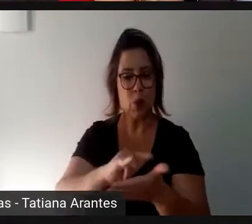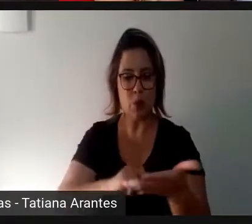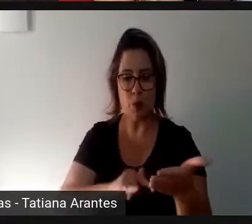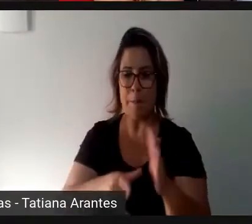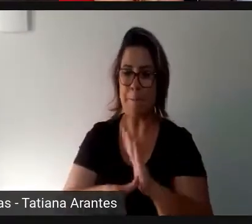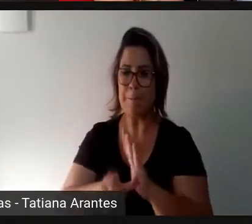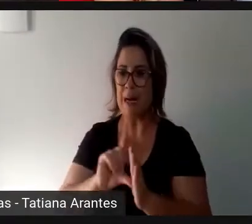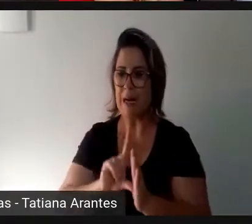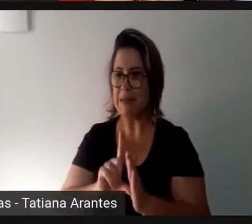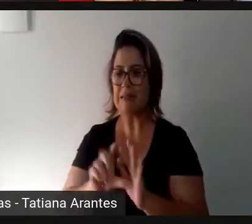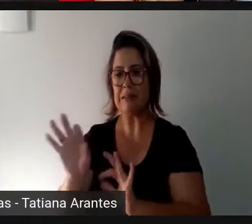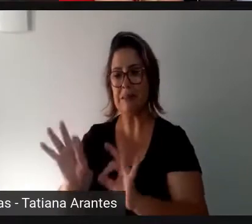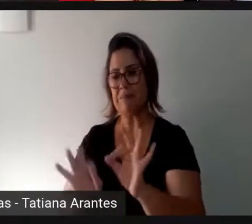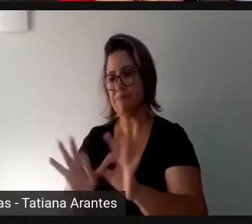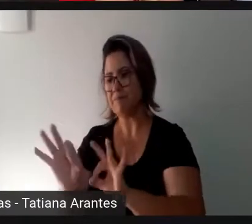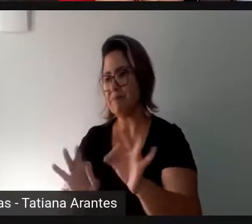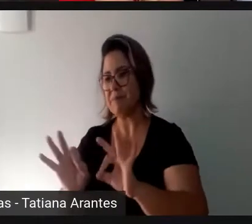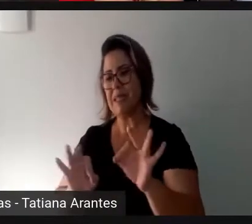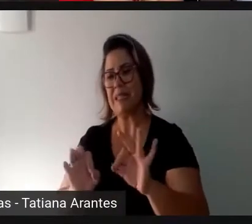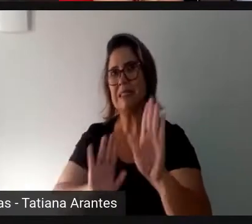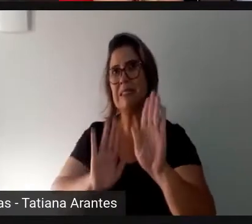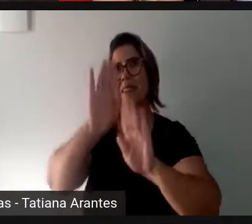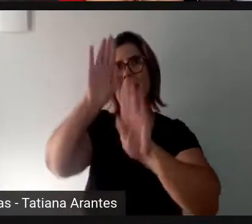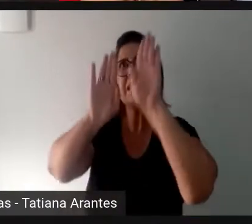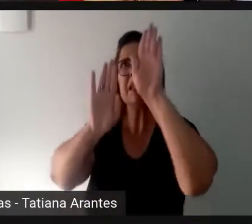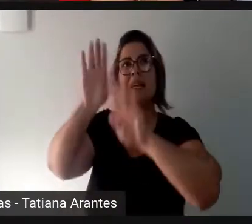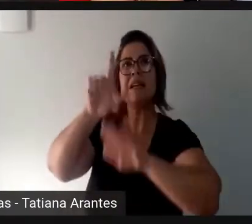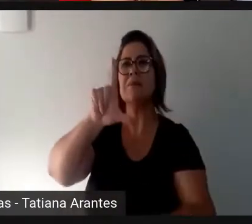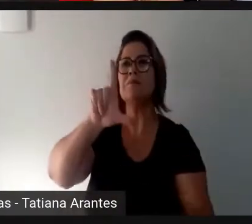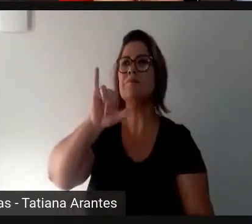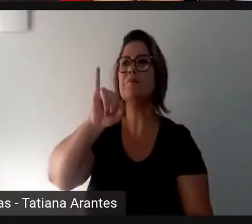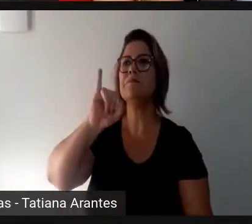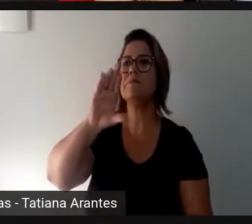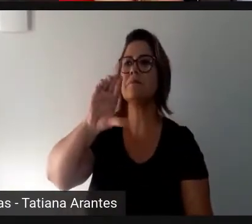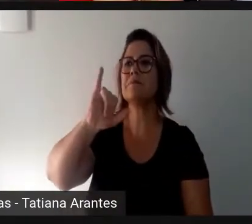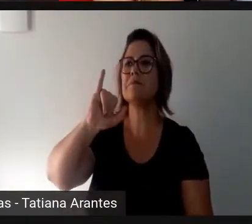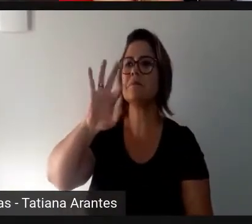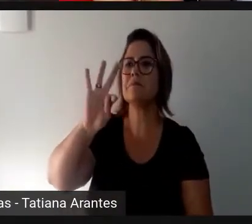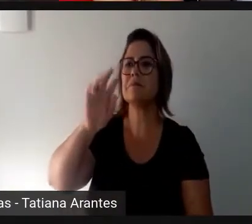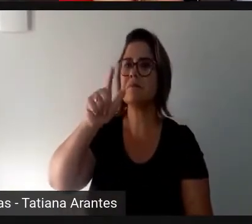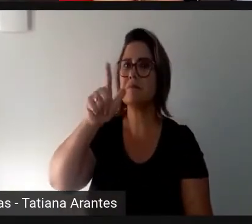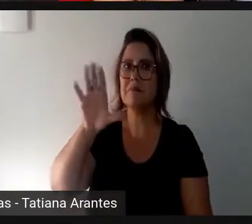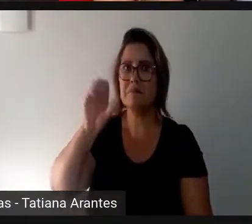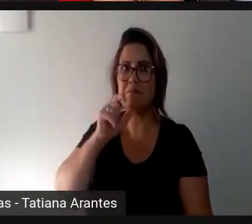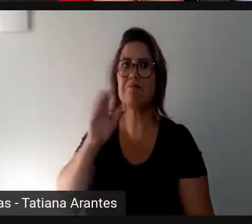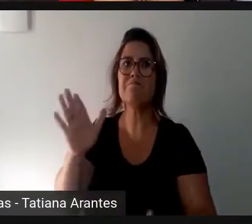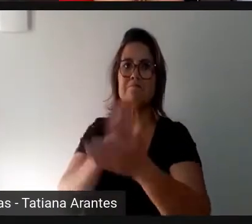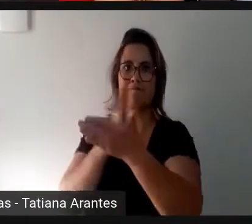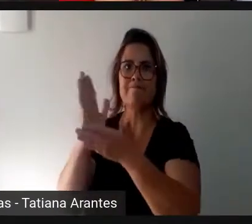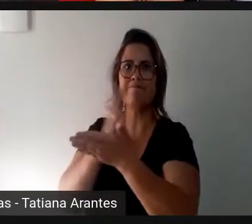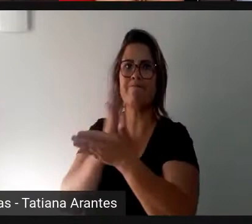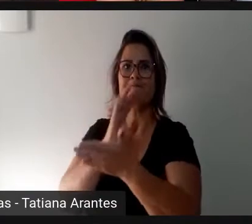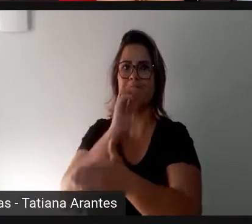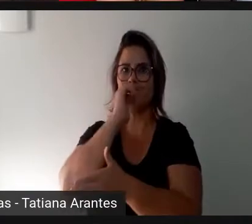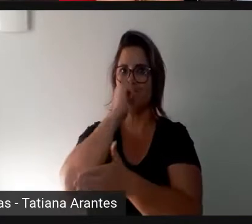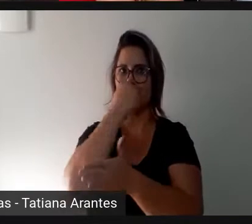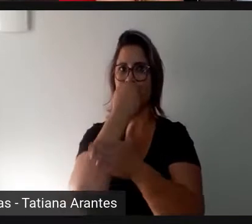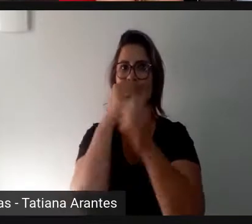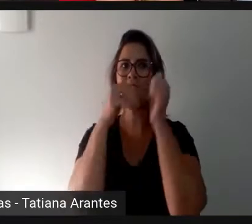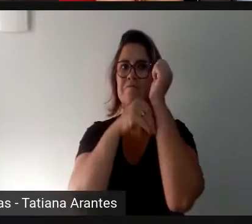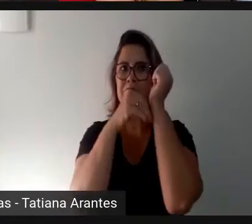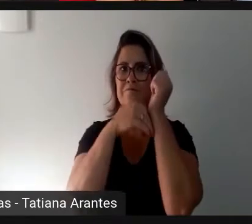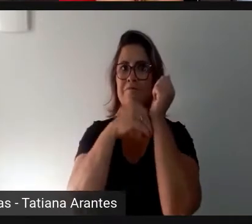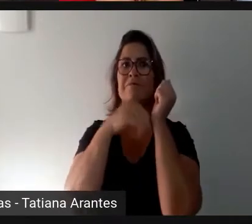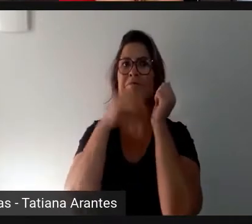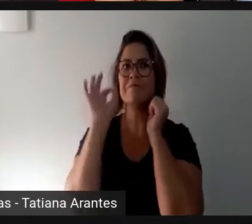matéria preparatória de licitações, muita coisa você tem que manter sigilosa até por obrigação legal e por prudência. Agora, quanto mais coisa você puder colocar